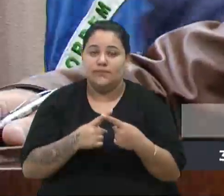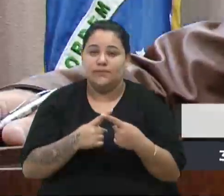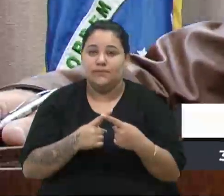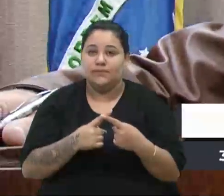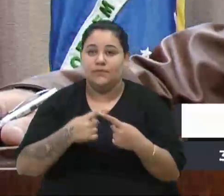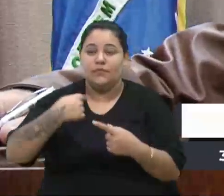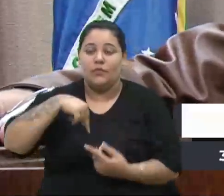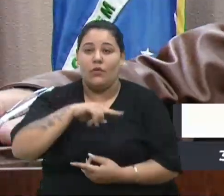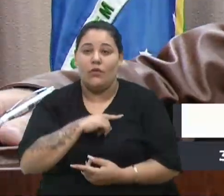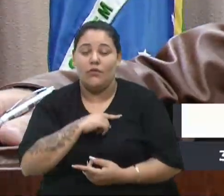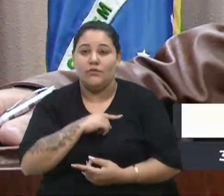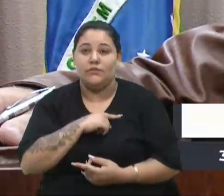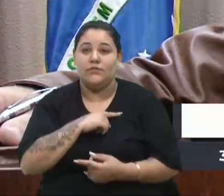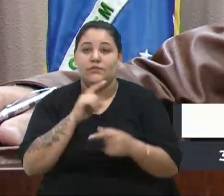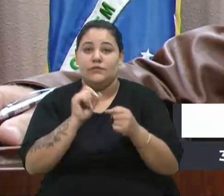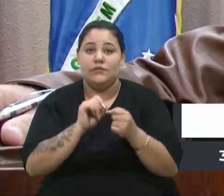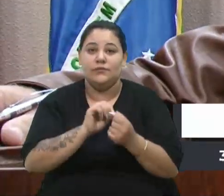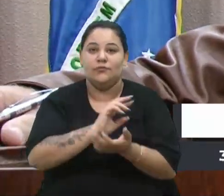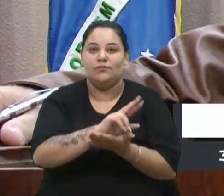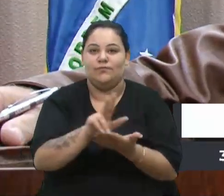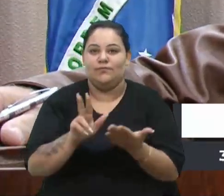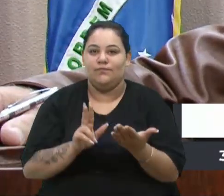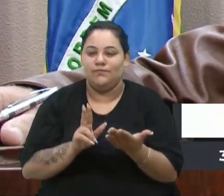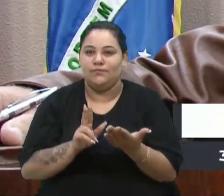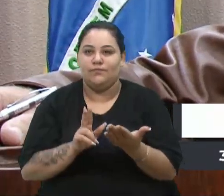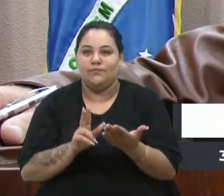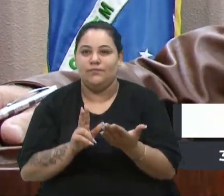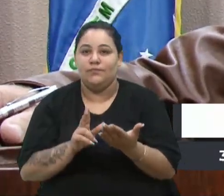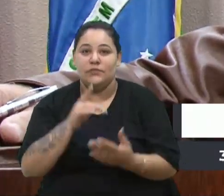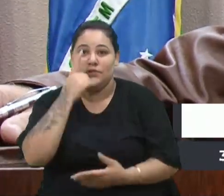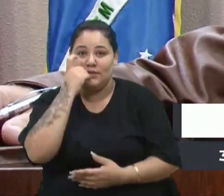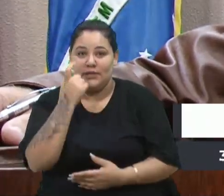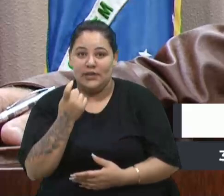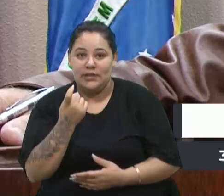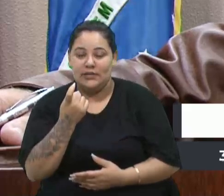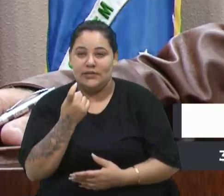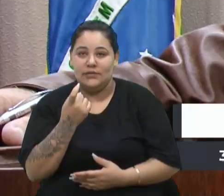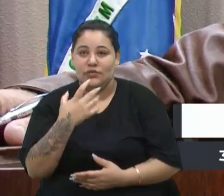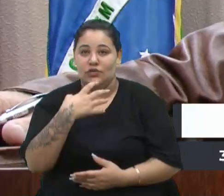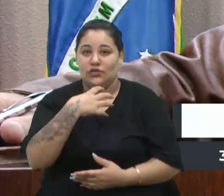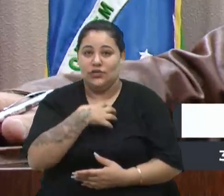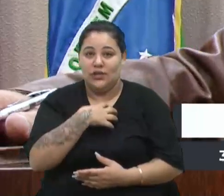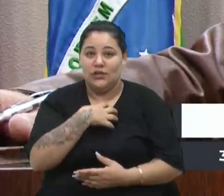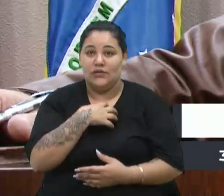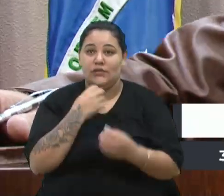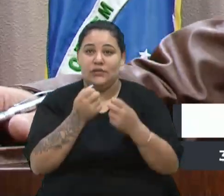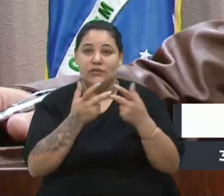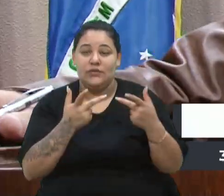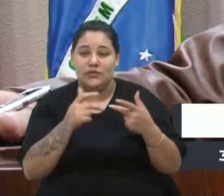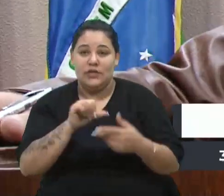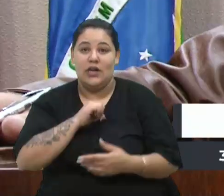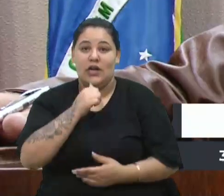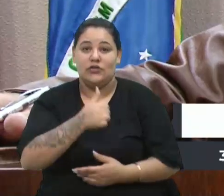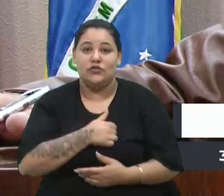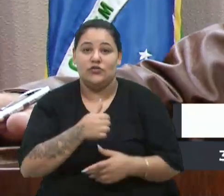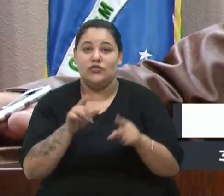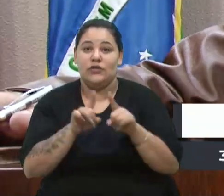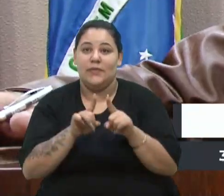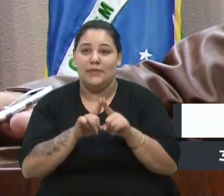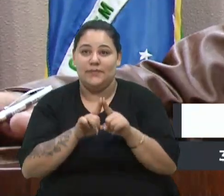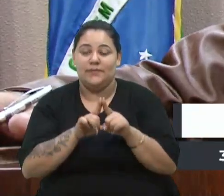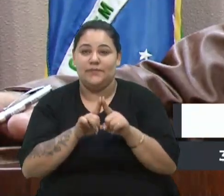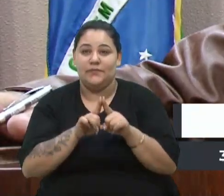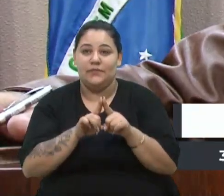somos feitos de diferenças. Diferença de estilo, visão e ações.